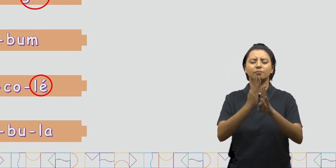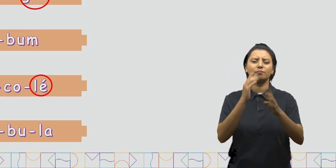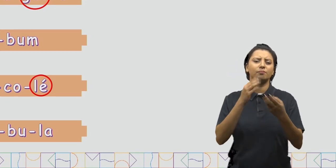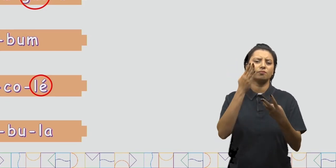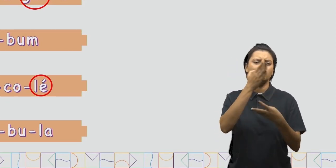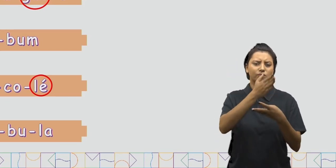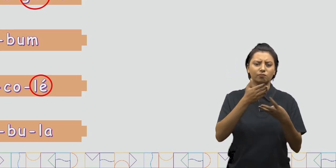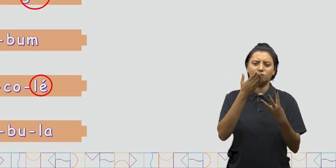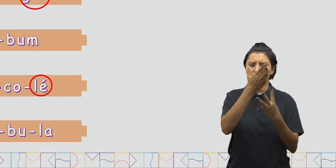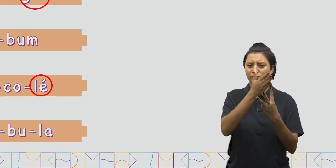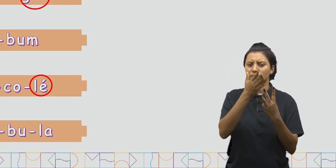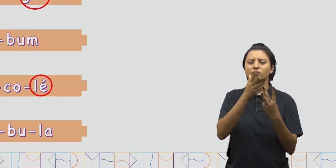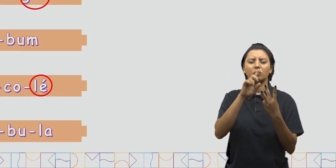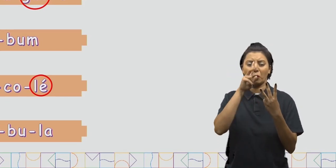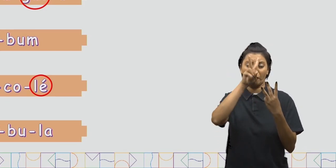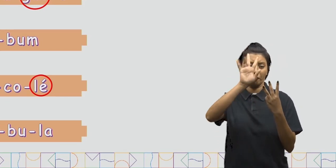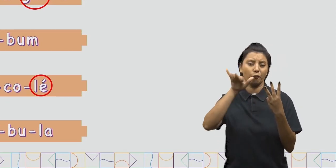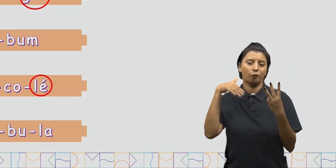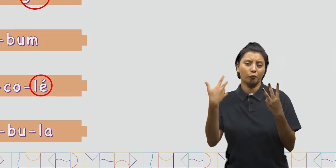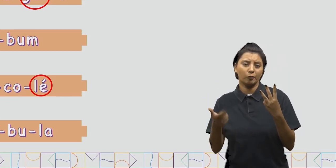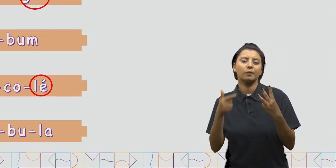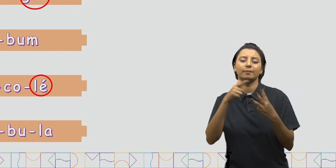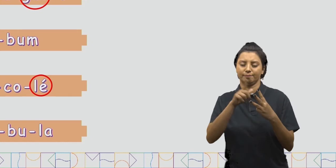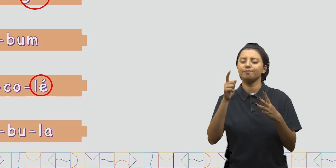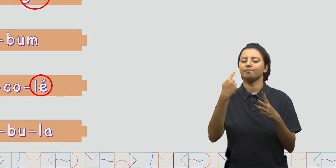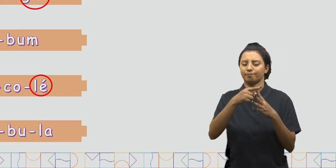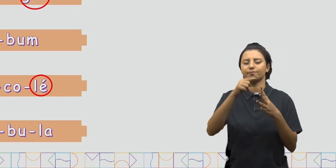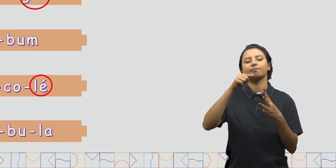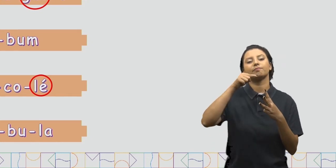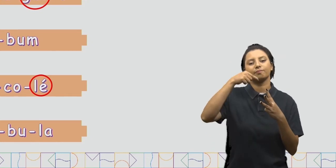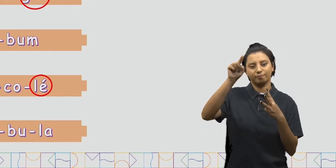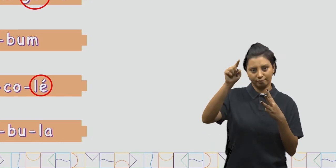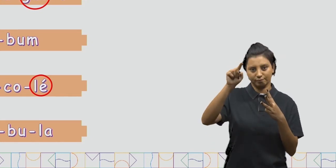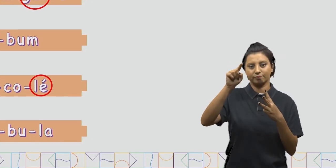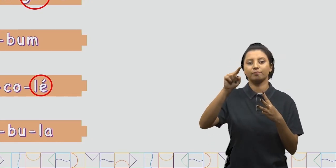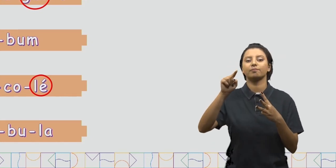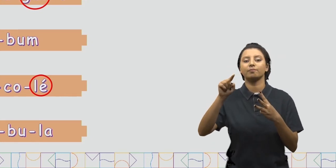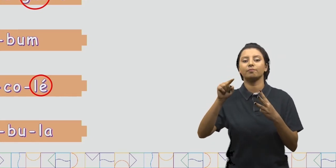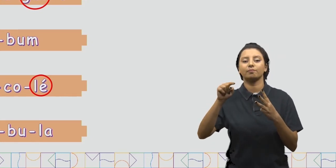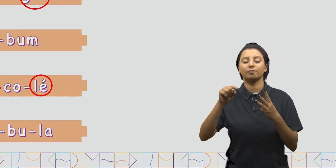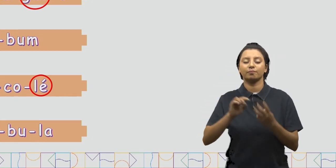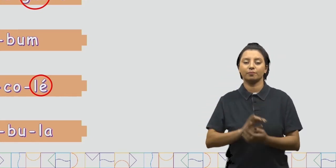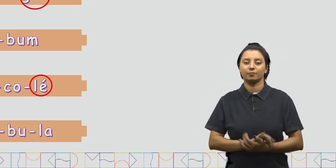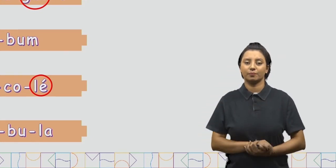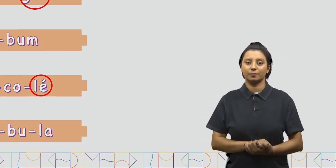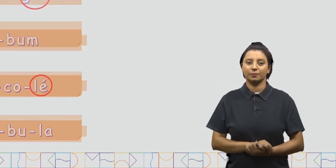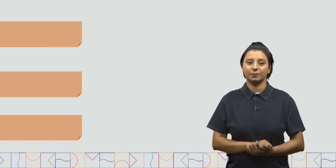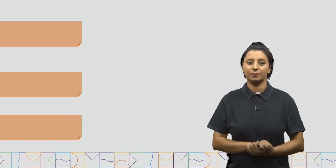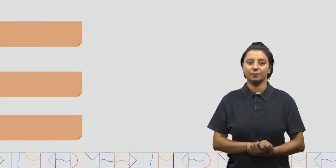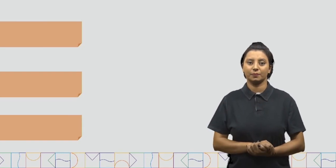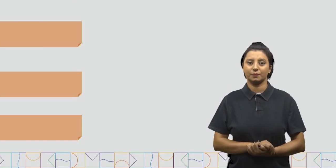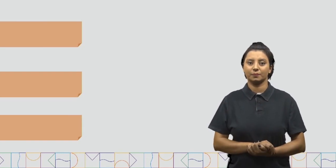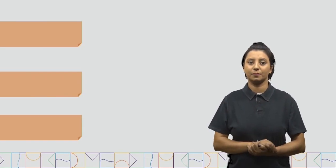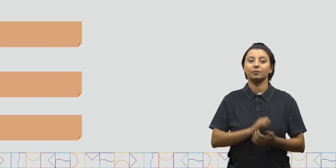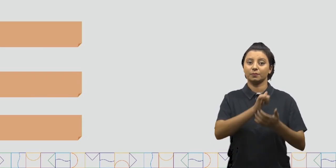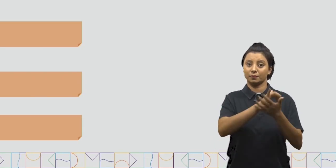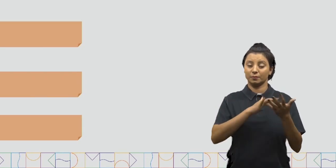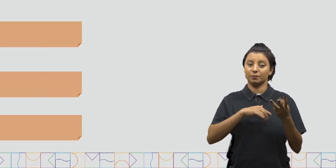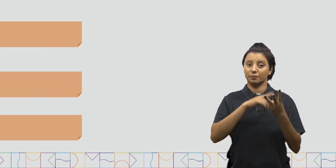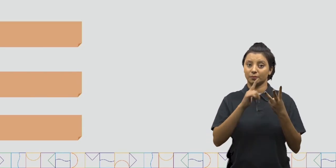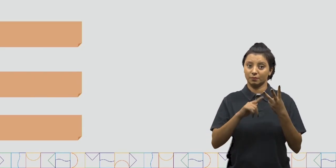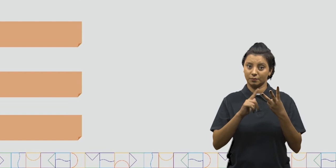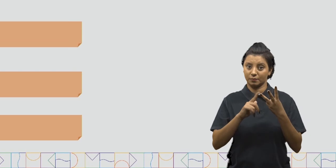identificar facilmente a sílaba tônica. Afinal, eu tenho um acento agudo na sílaba fá. A atividade